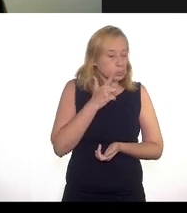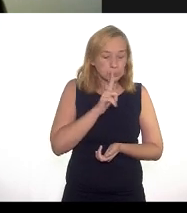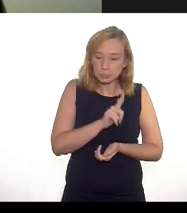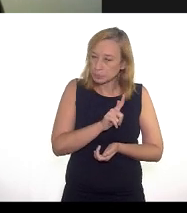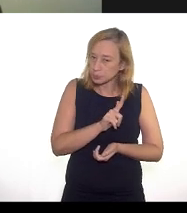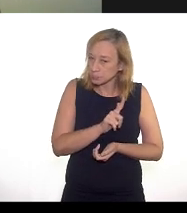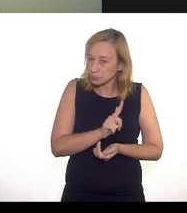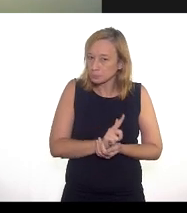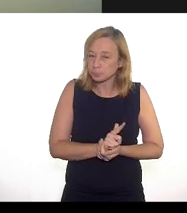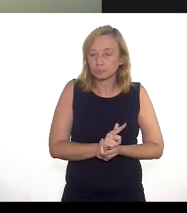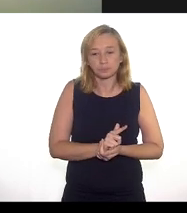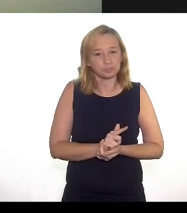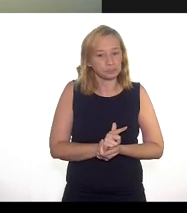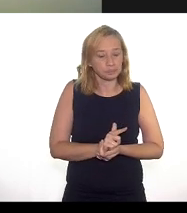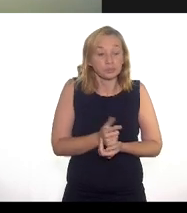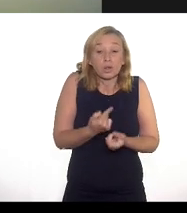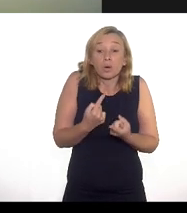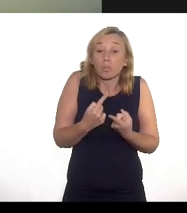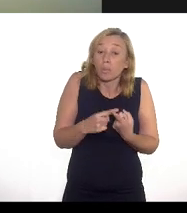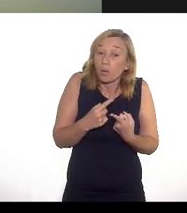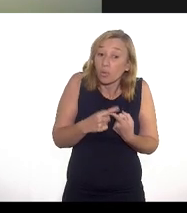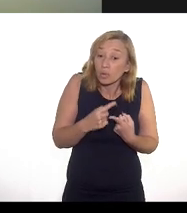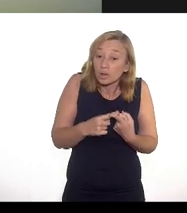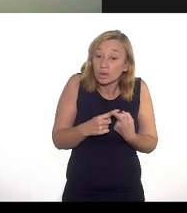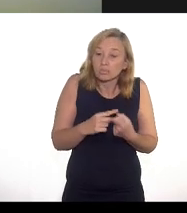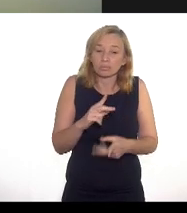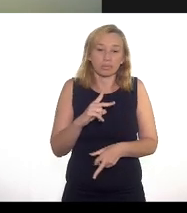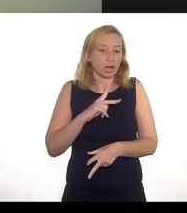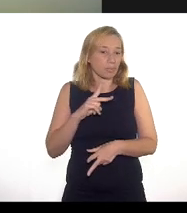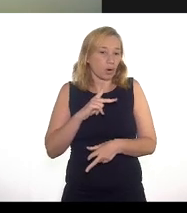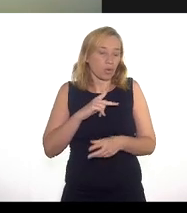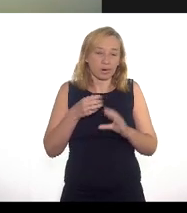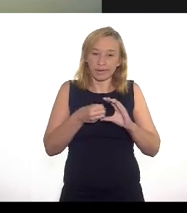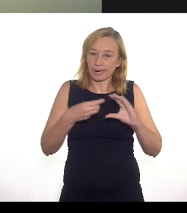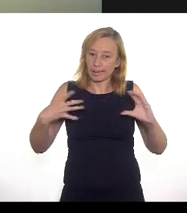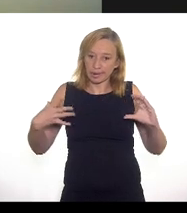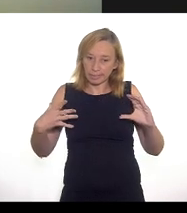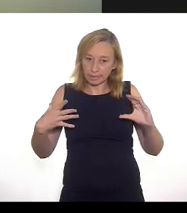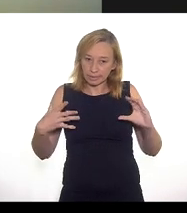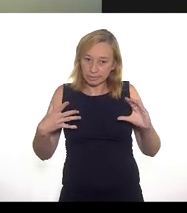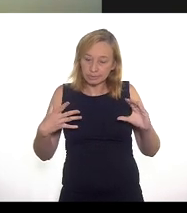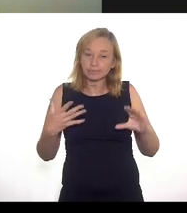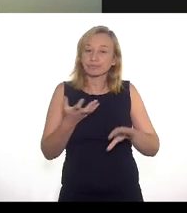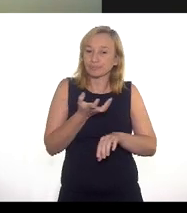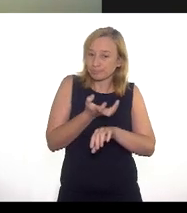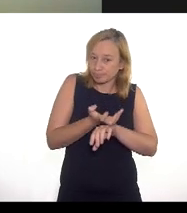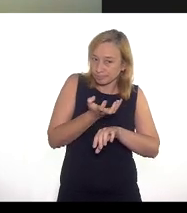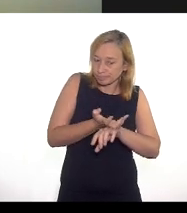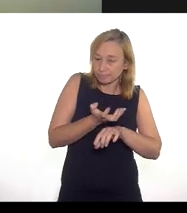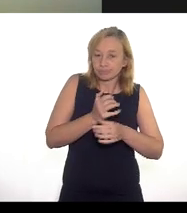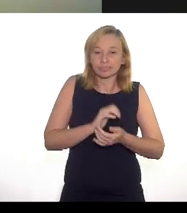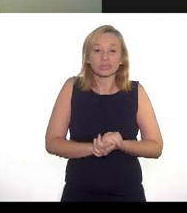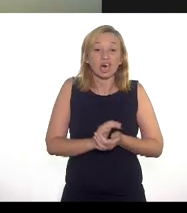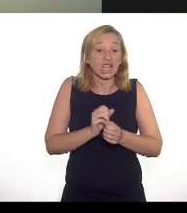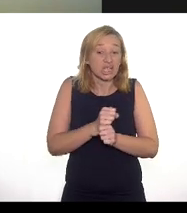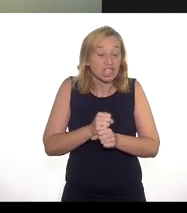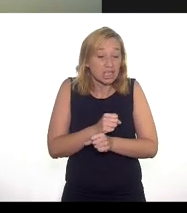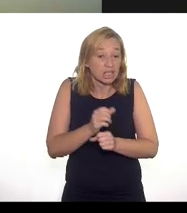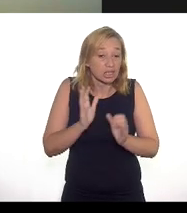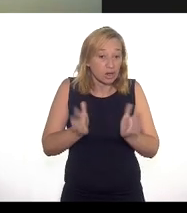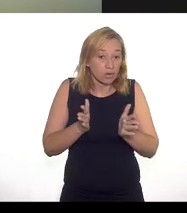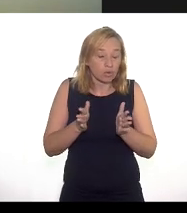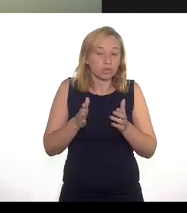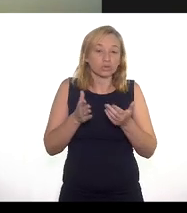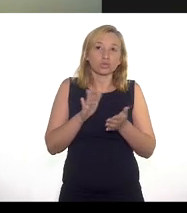né, até porque, pela própria característica e natureza da disciplina. Esse ano, nós fizemos